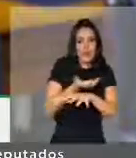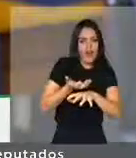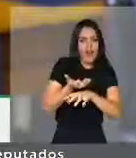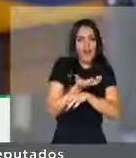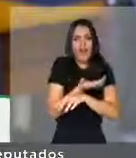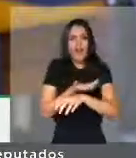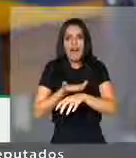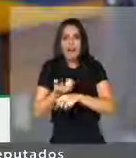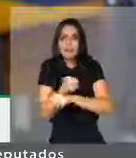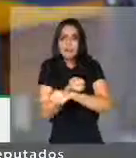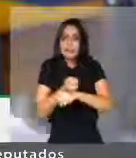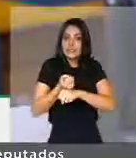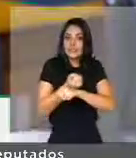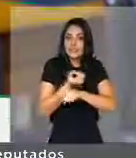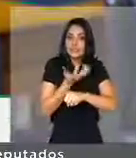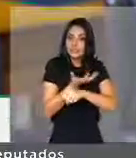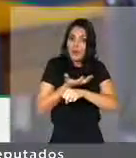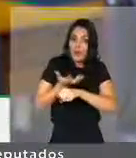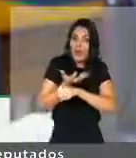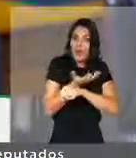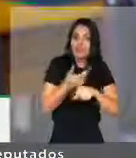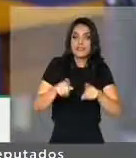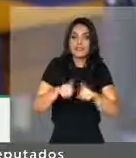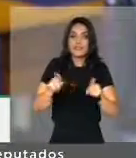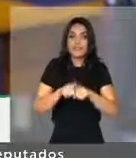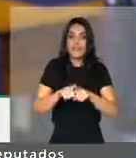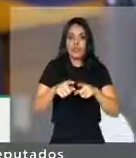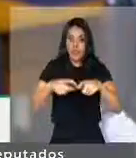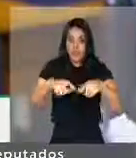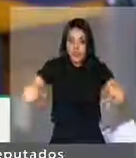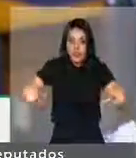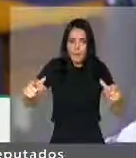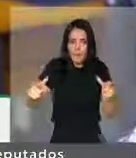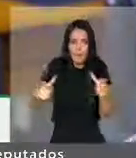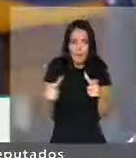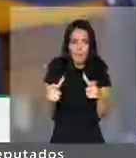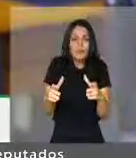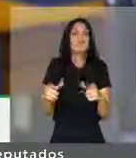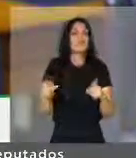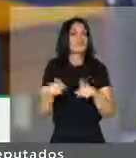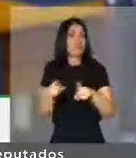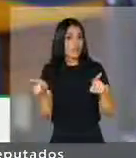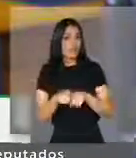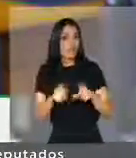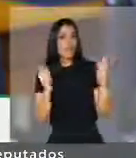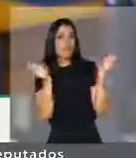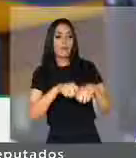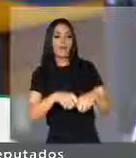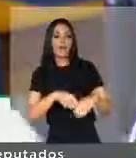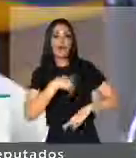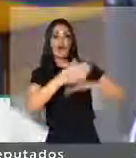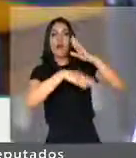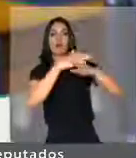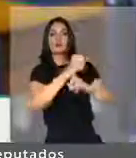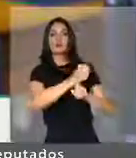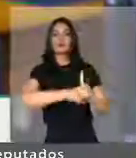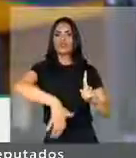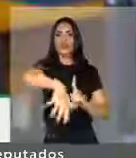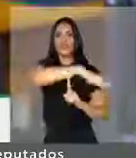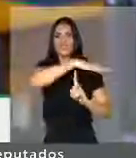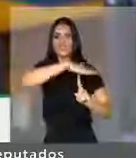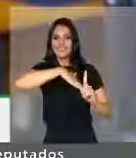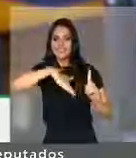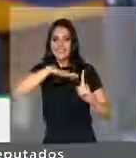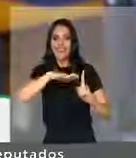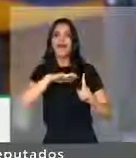duas mini quadras. Percebemos também, senhor presidente, avanços na assistência social com a entrega